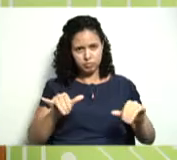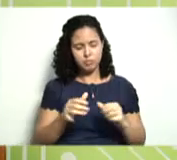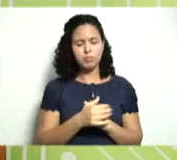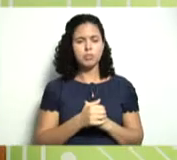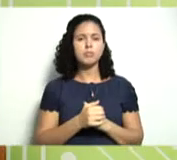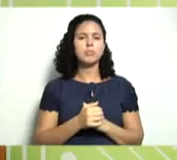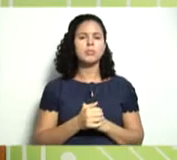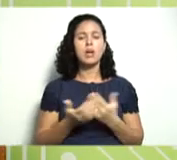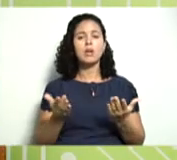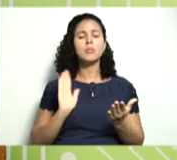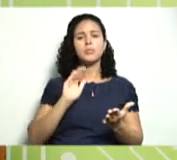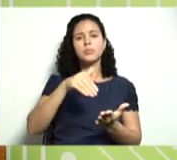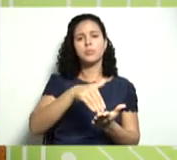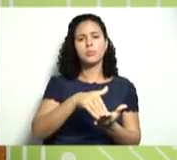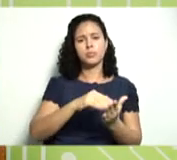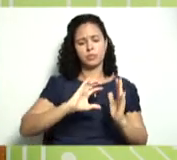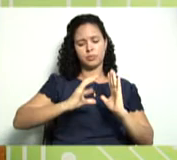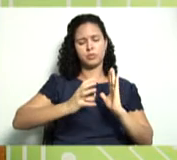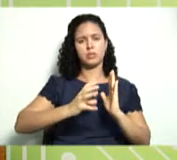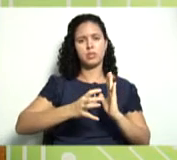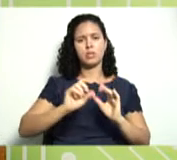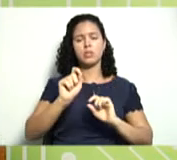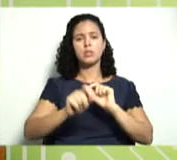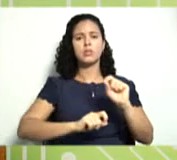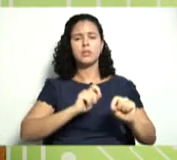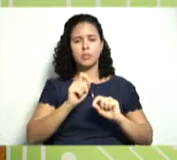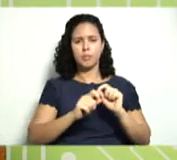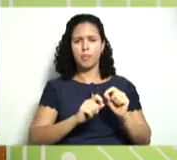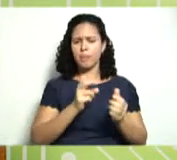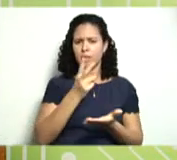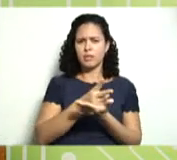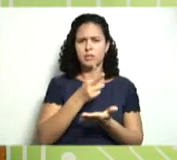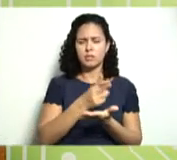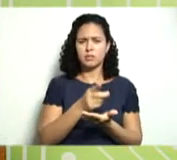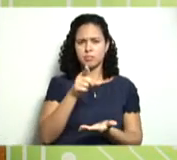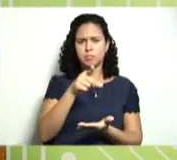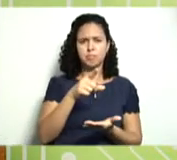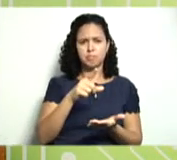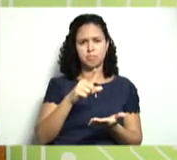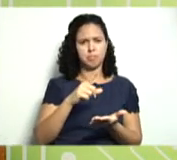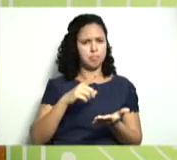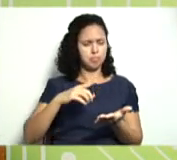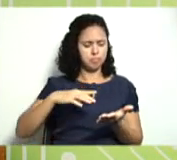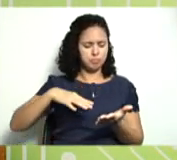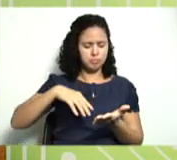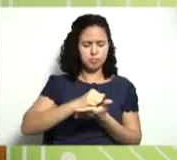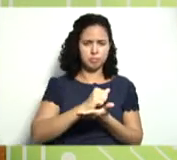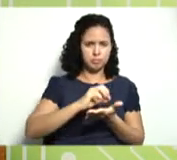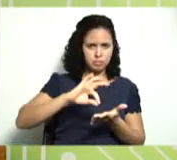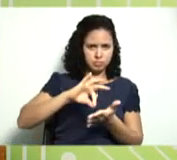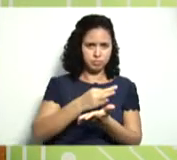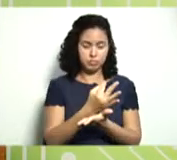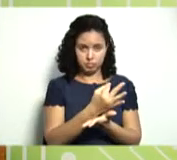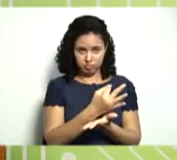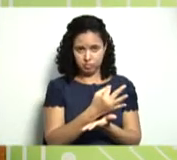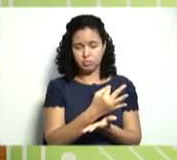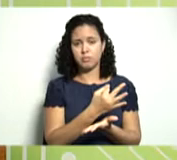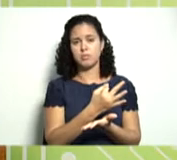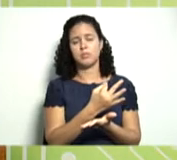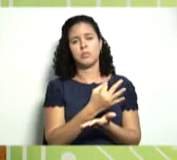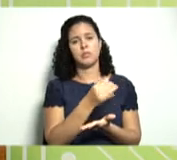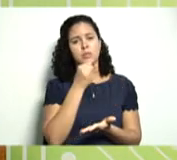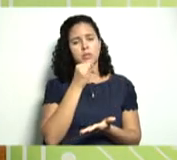concluir essa parte de dados né é toda vez que você faz um cadastro quando se faz uma um